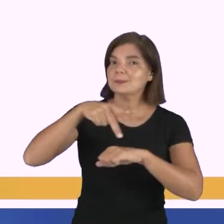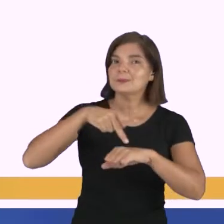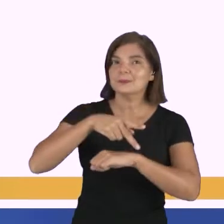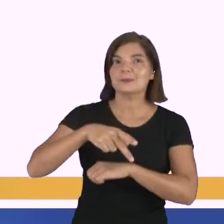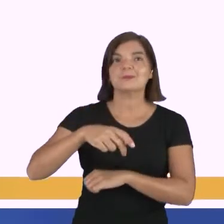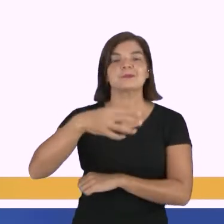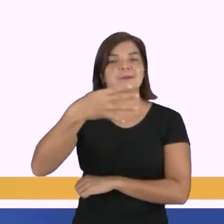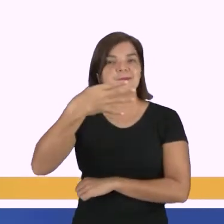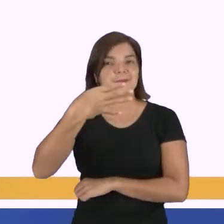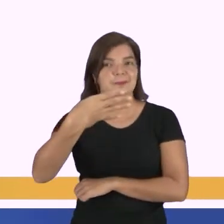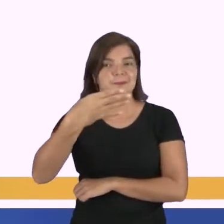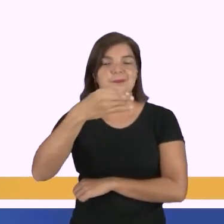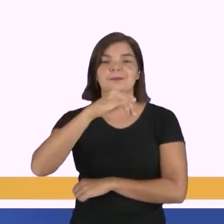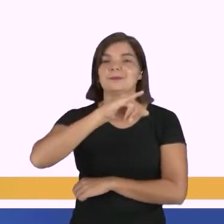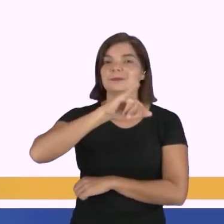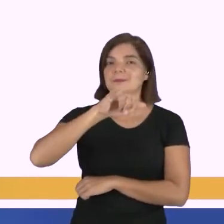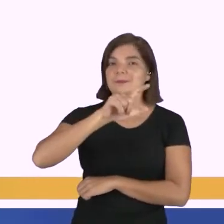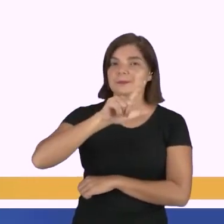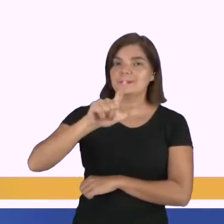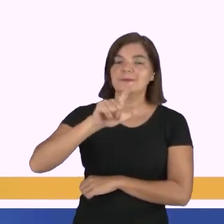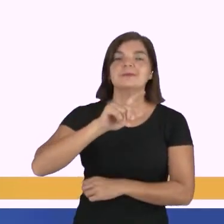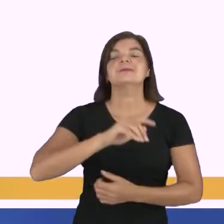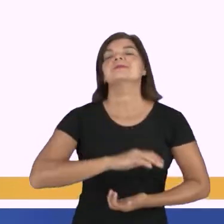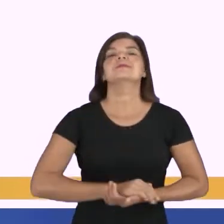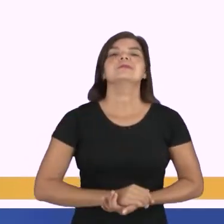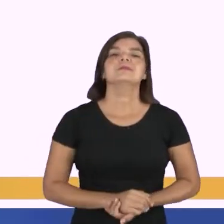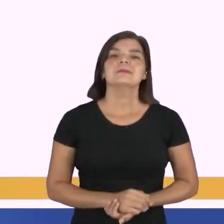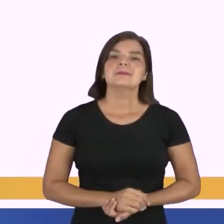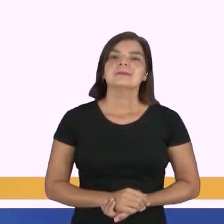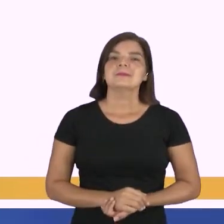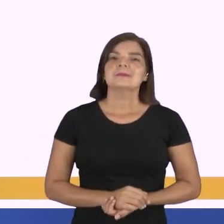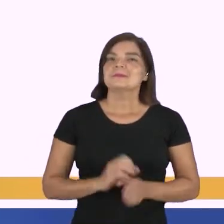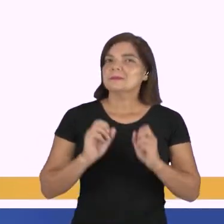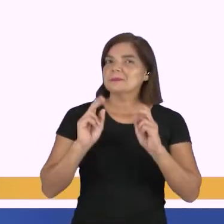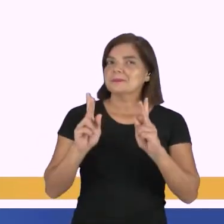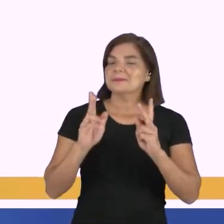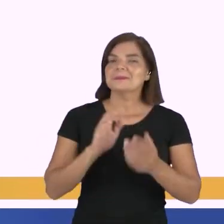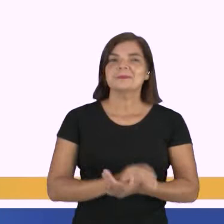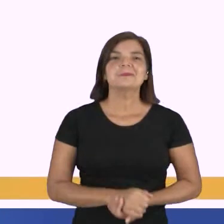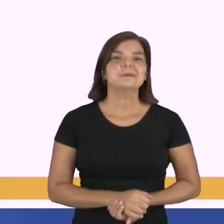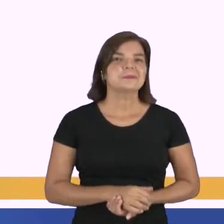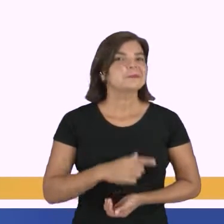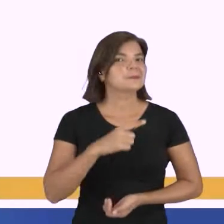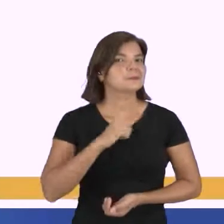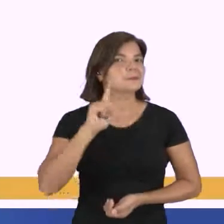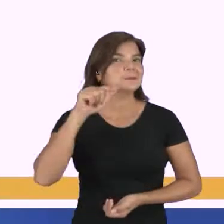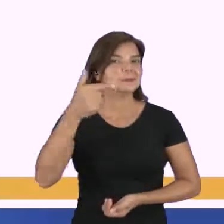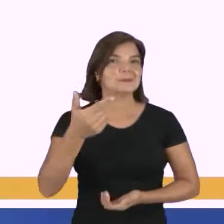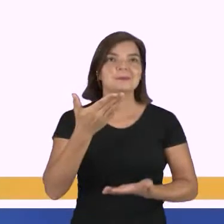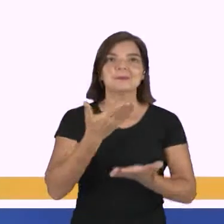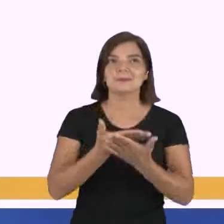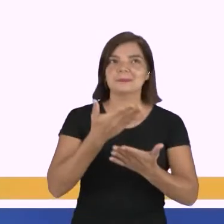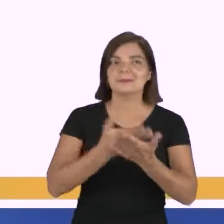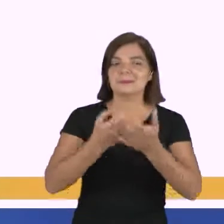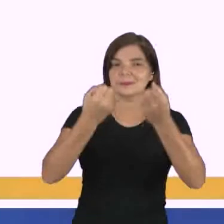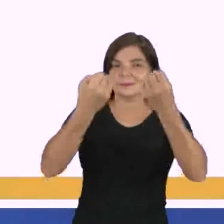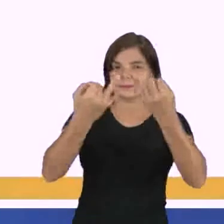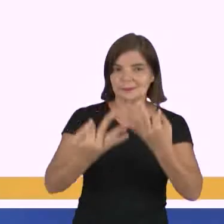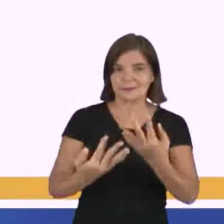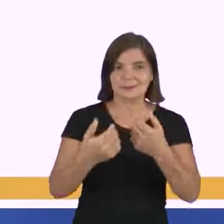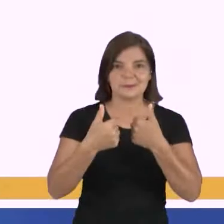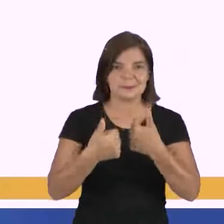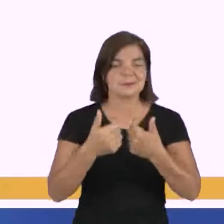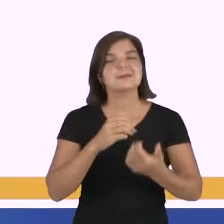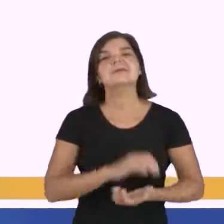Americana, é celebrado no July 4th, dia 4 de julho, ok? A gente vai ter ainda uma outra aula falando um pouquinho sobre